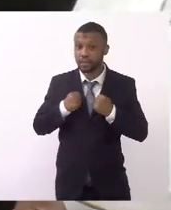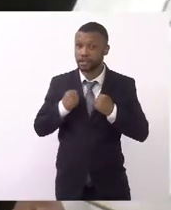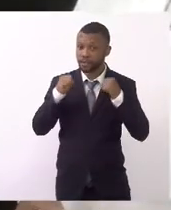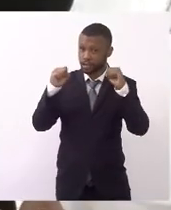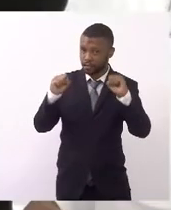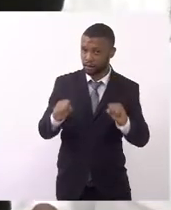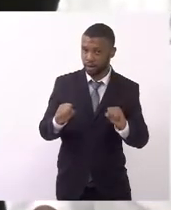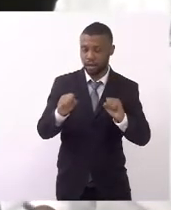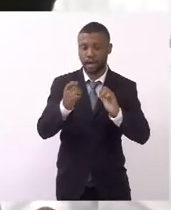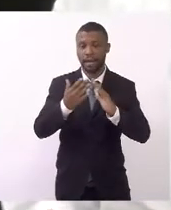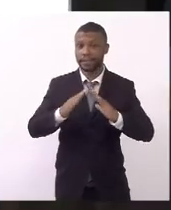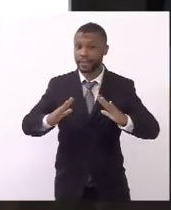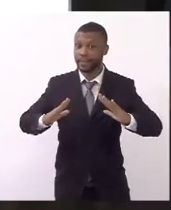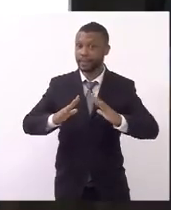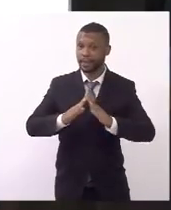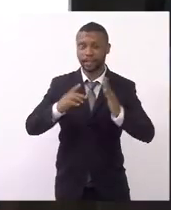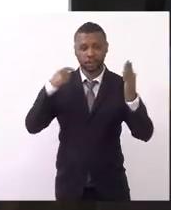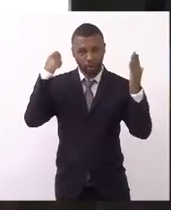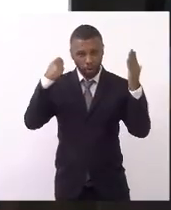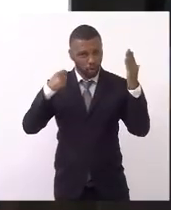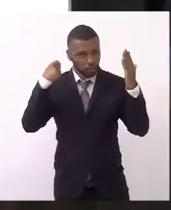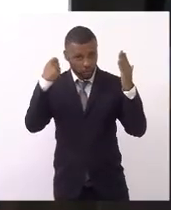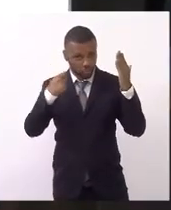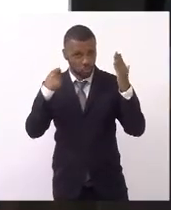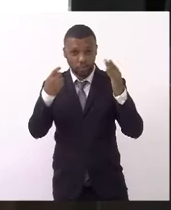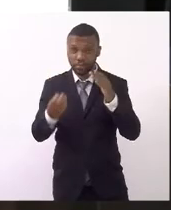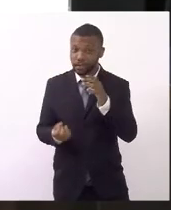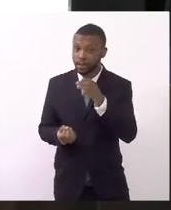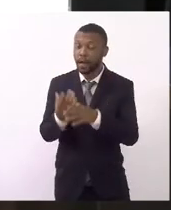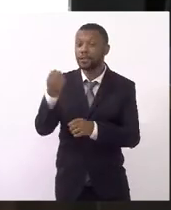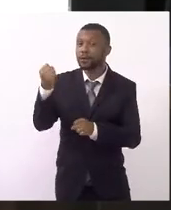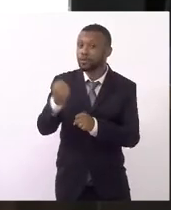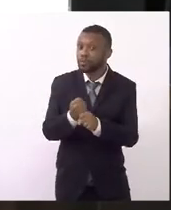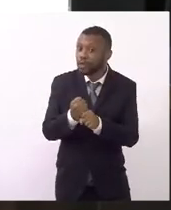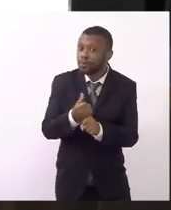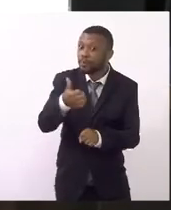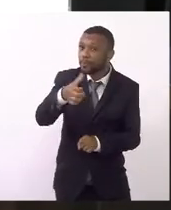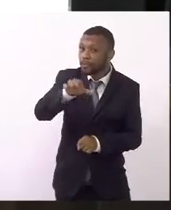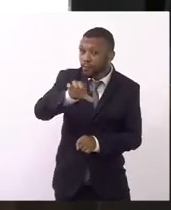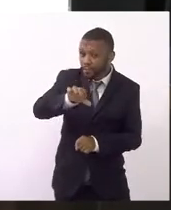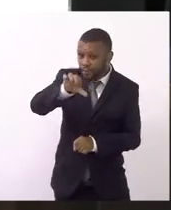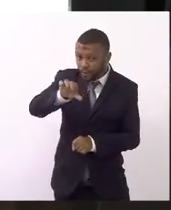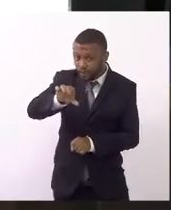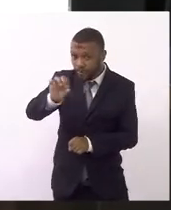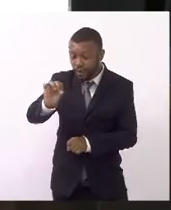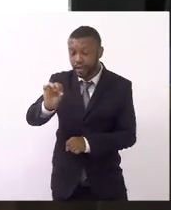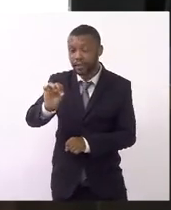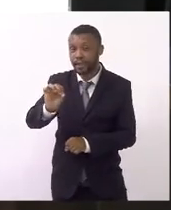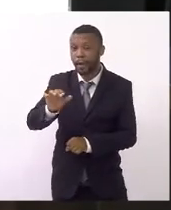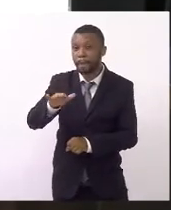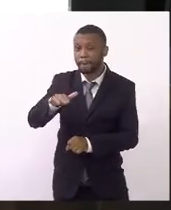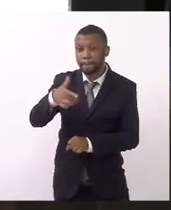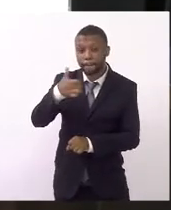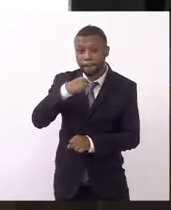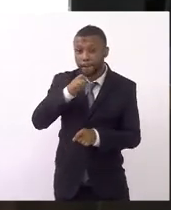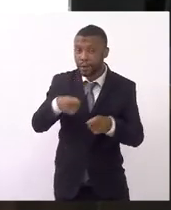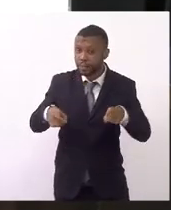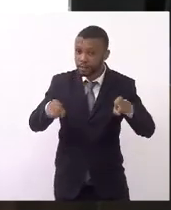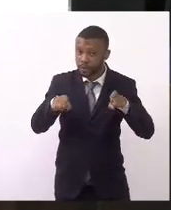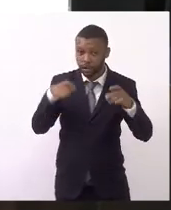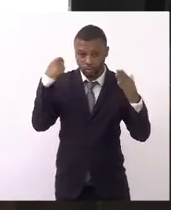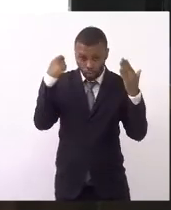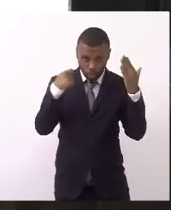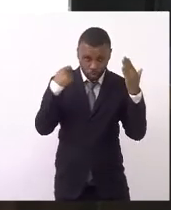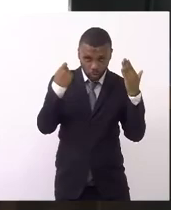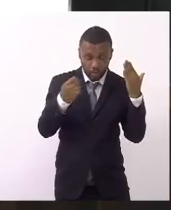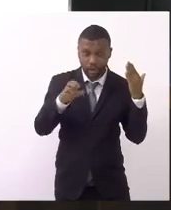de Oxum fundada nos anos 90 por mãe Jurema de Oxum e mãe Eunice